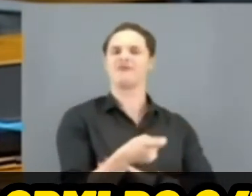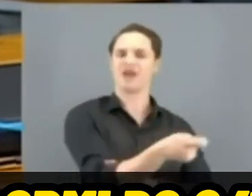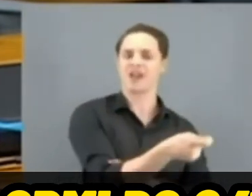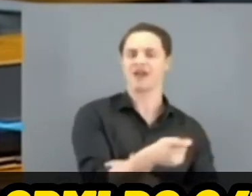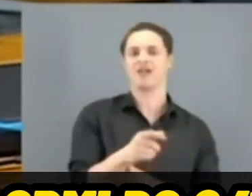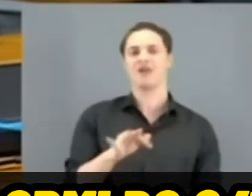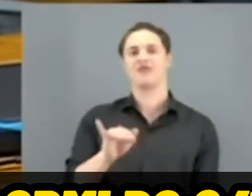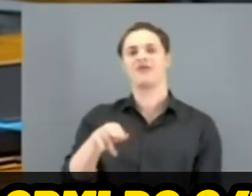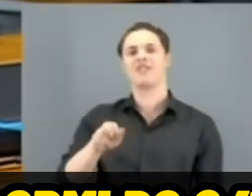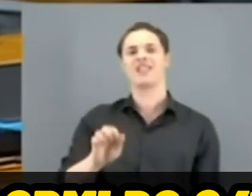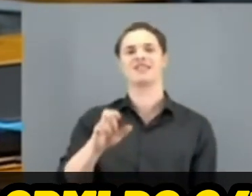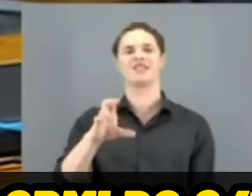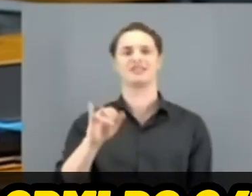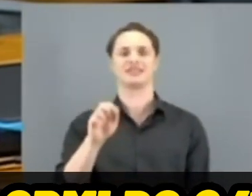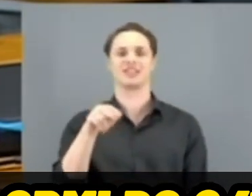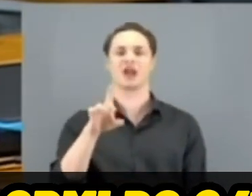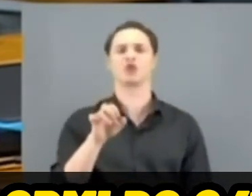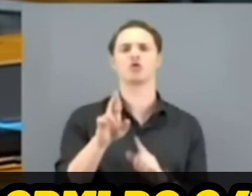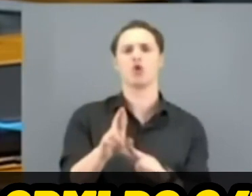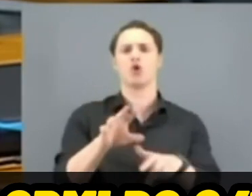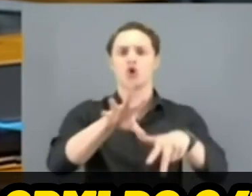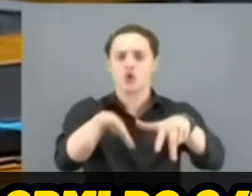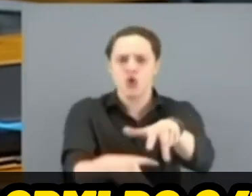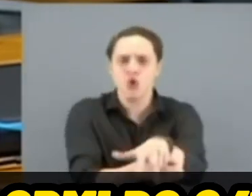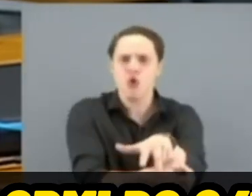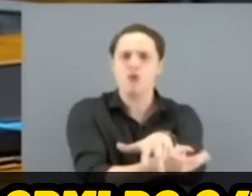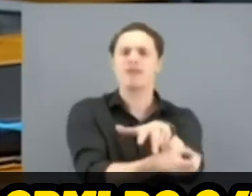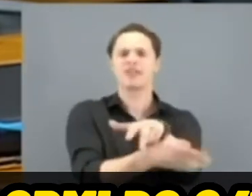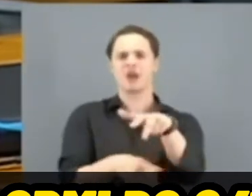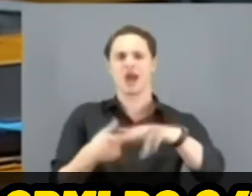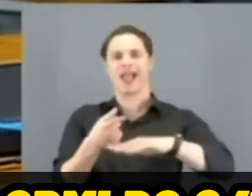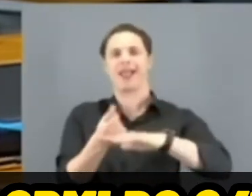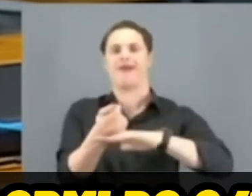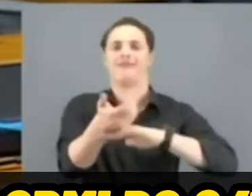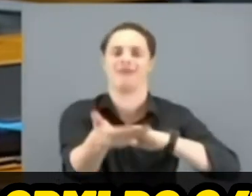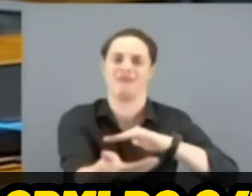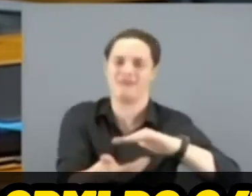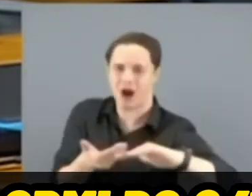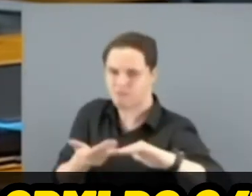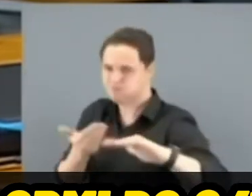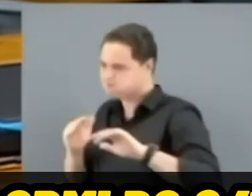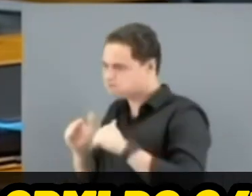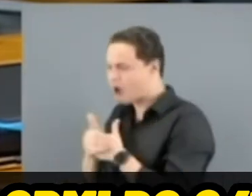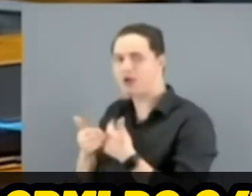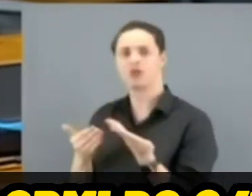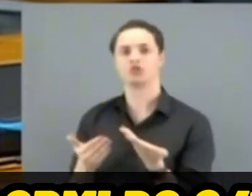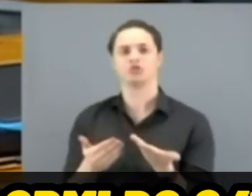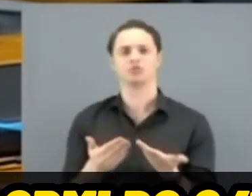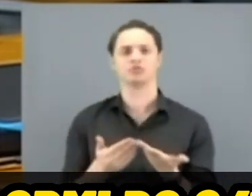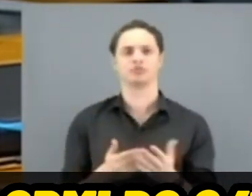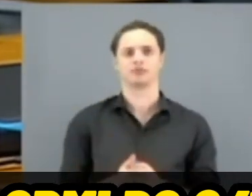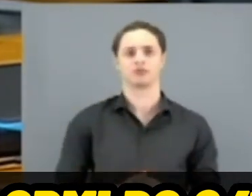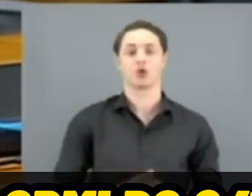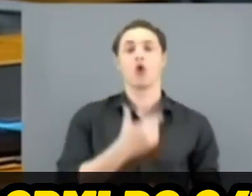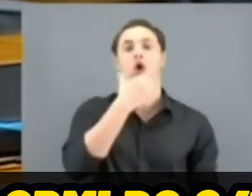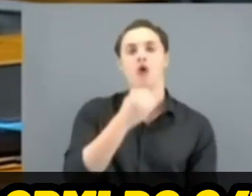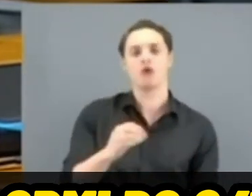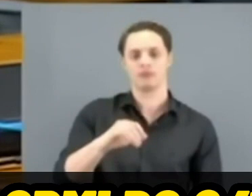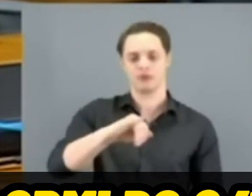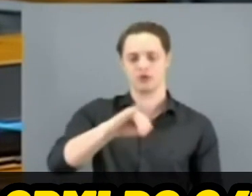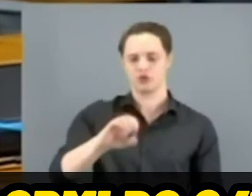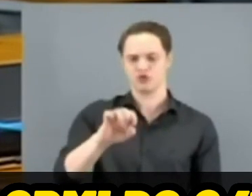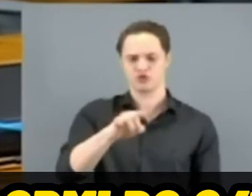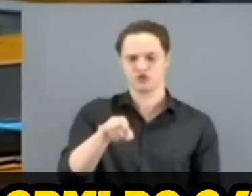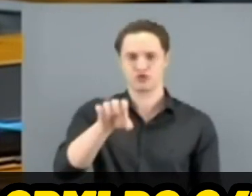financiadores, sabe de quê? Da corrupção, de lavagem de dinheiro. Pode tirar da tela aí para mim, por gentileza. João Vaccari,